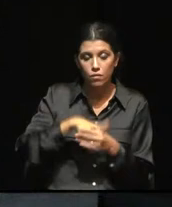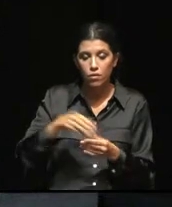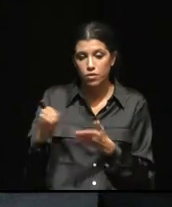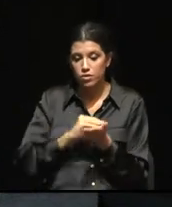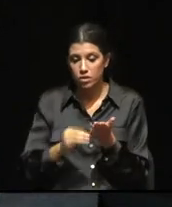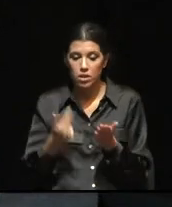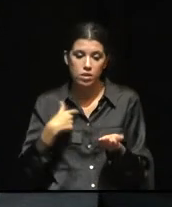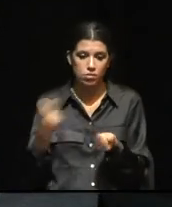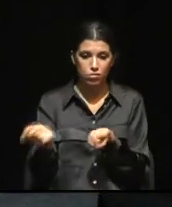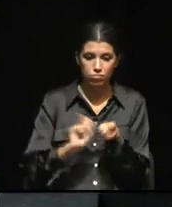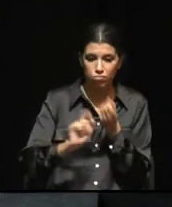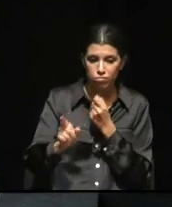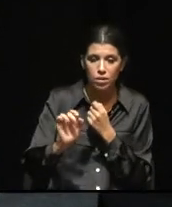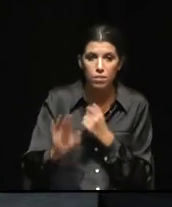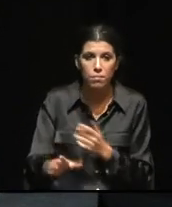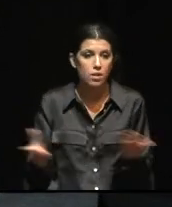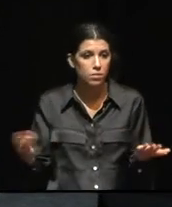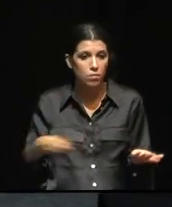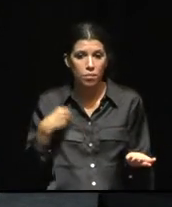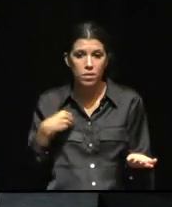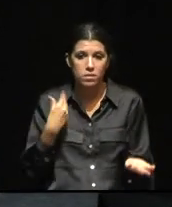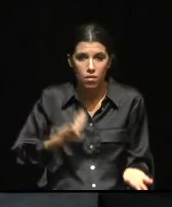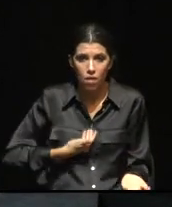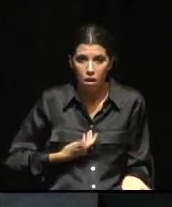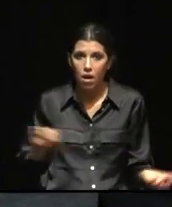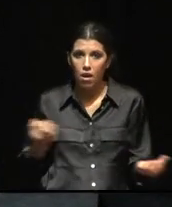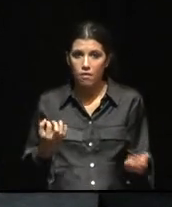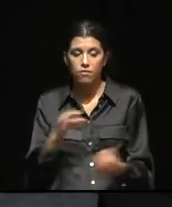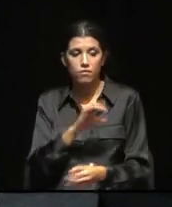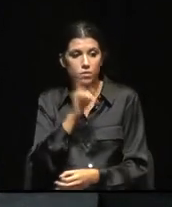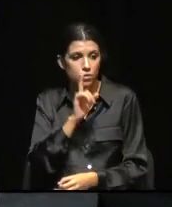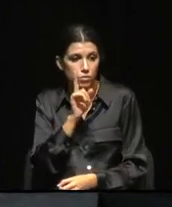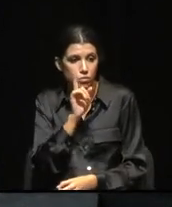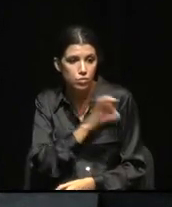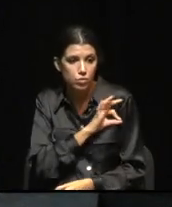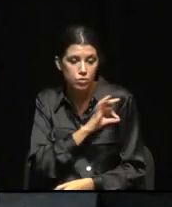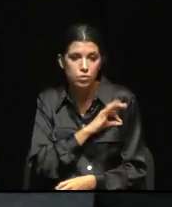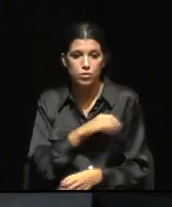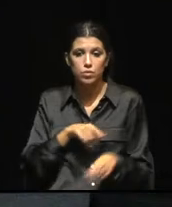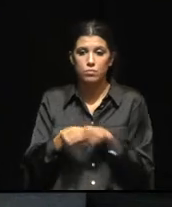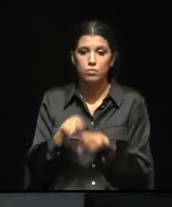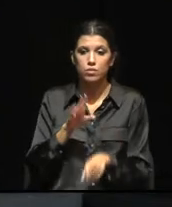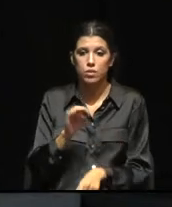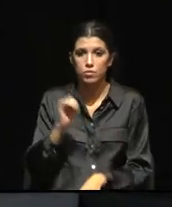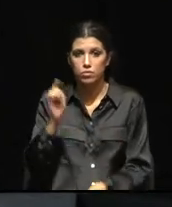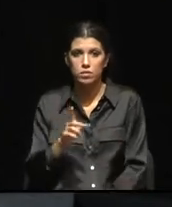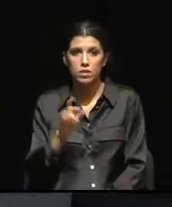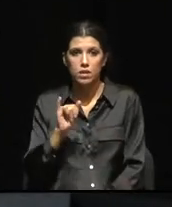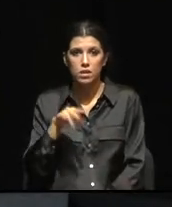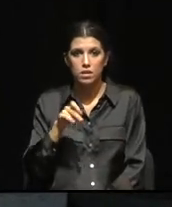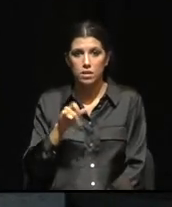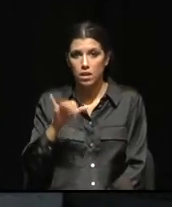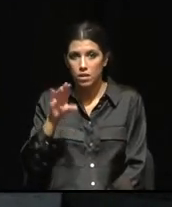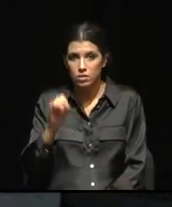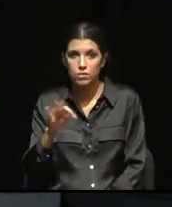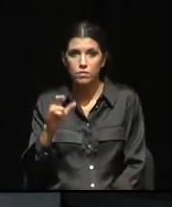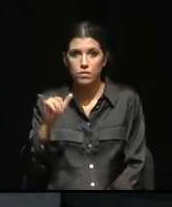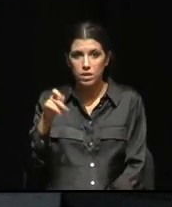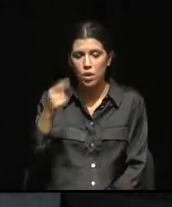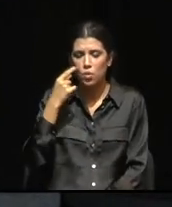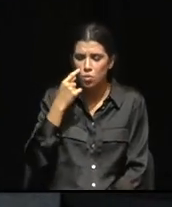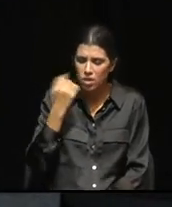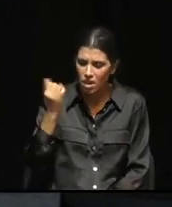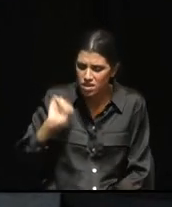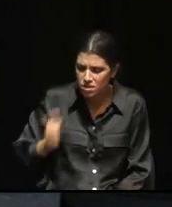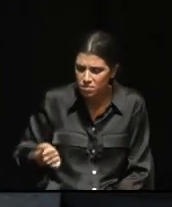que iremos entregar de qualquer forma é uma preocupação grande e o senhor Deputado José Inácio Faria conhece subj esta esta situação porque